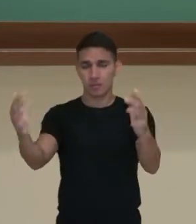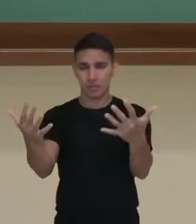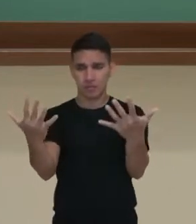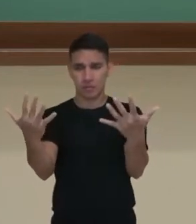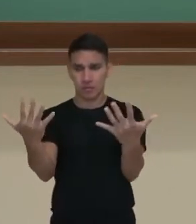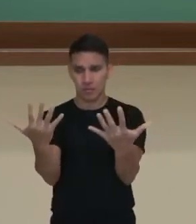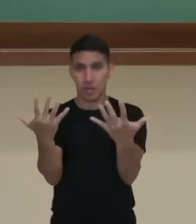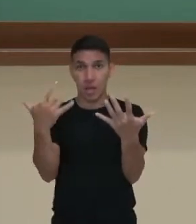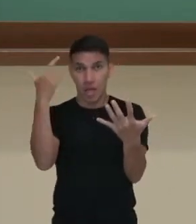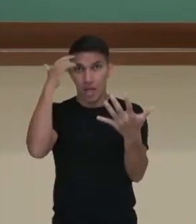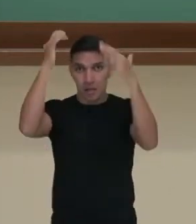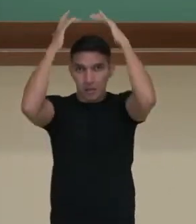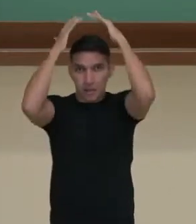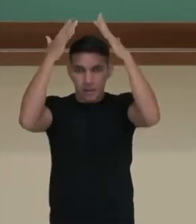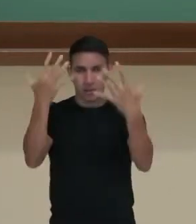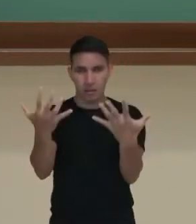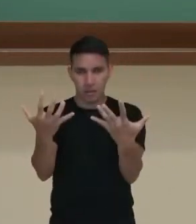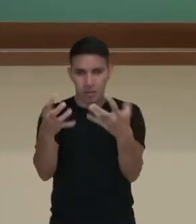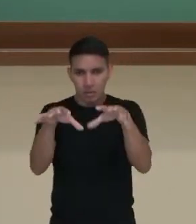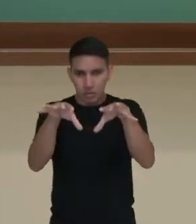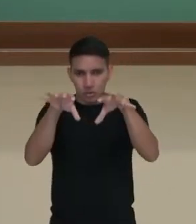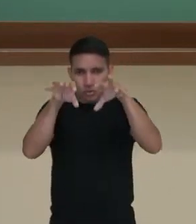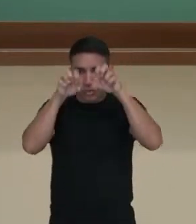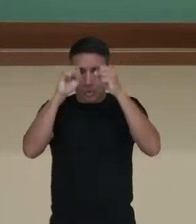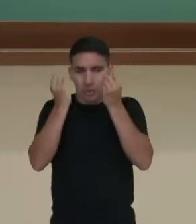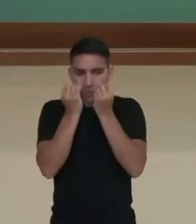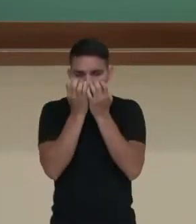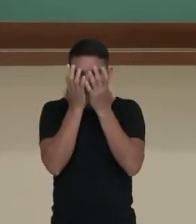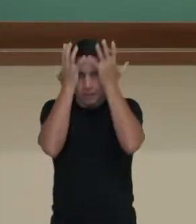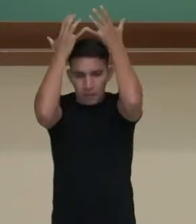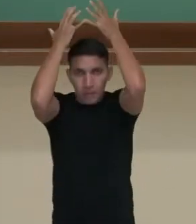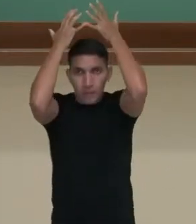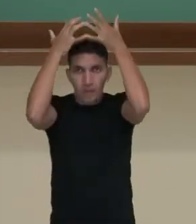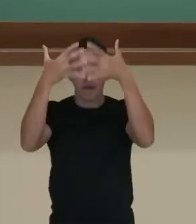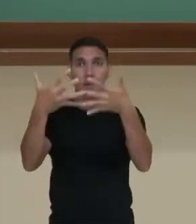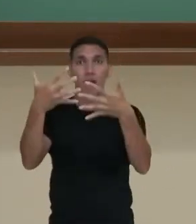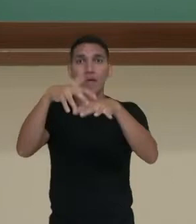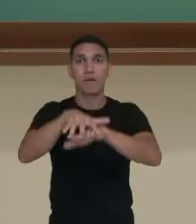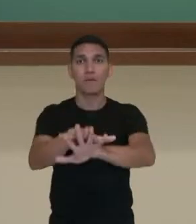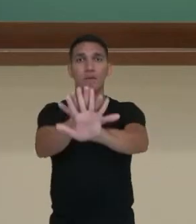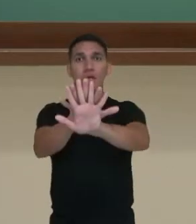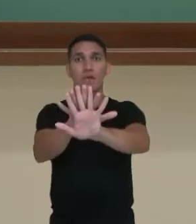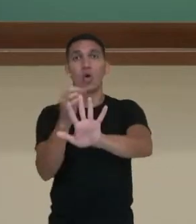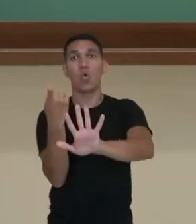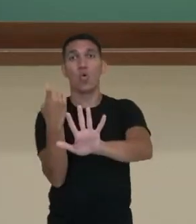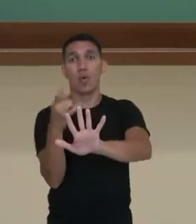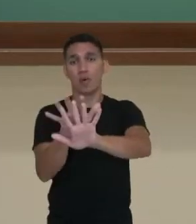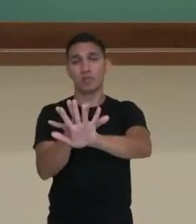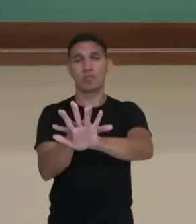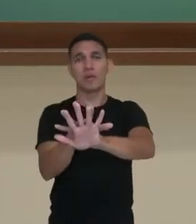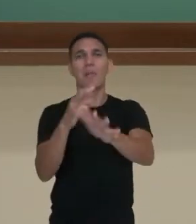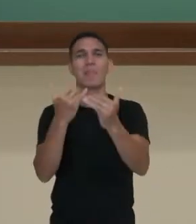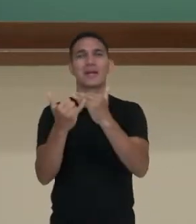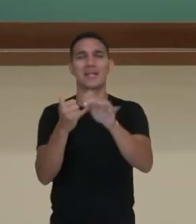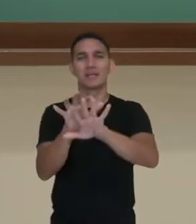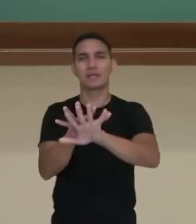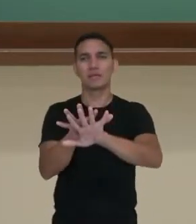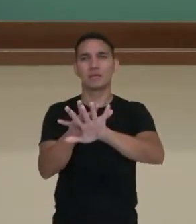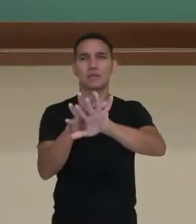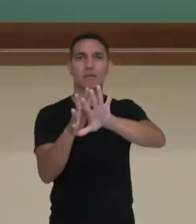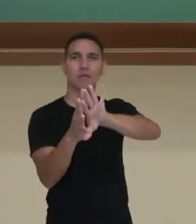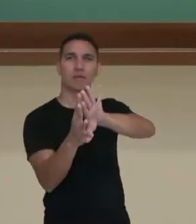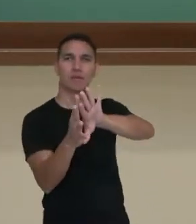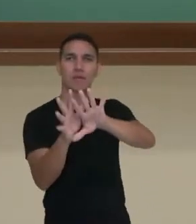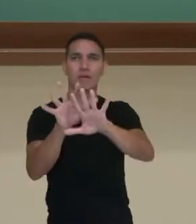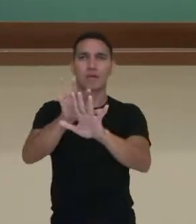cérebro pega essas duas imagens e funde numa única imagem, criando aquela ilusão